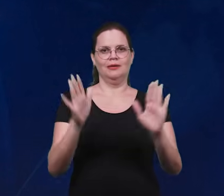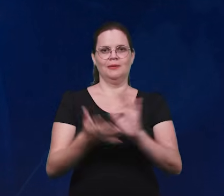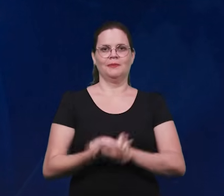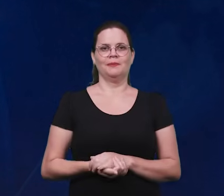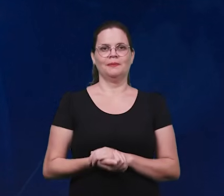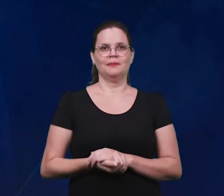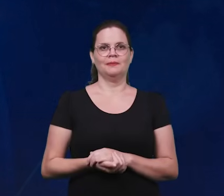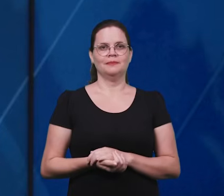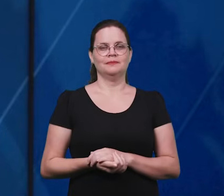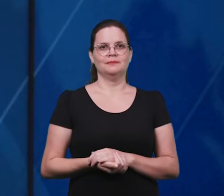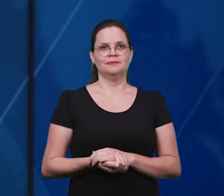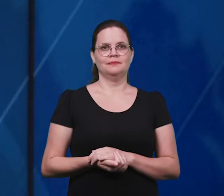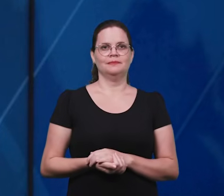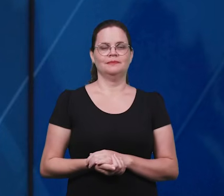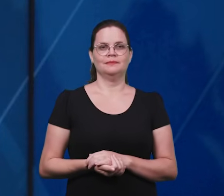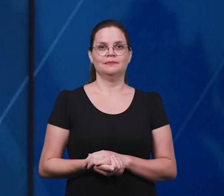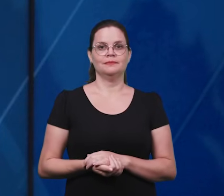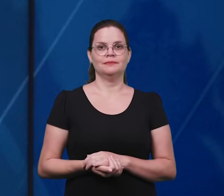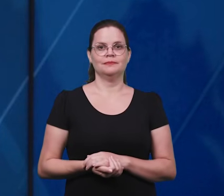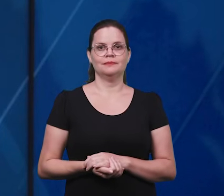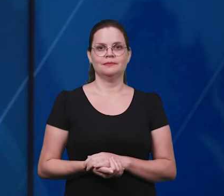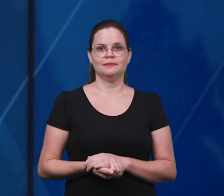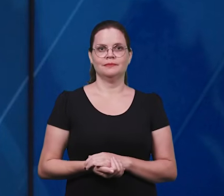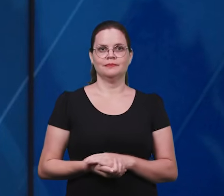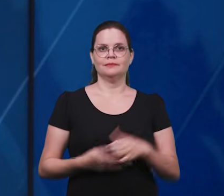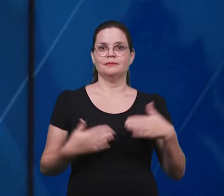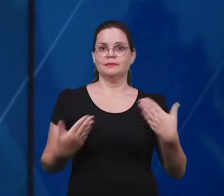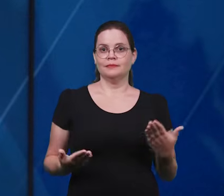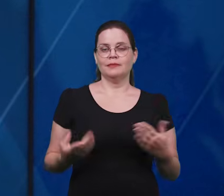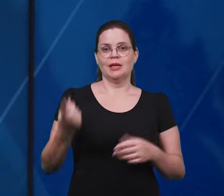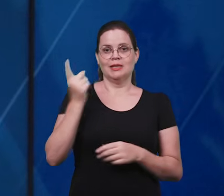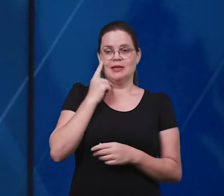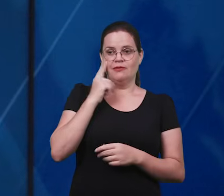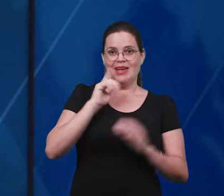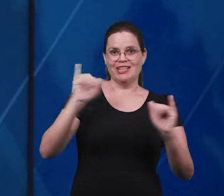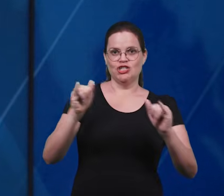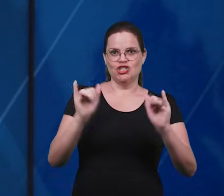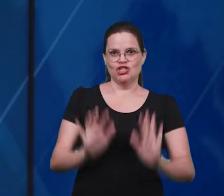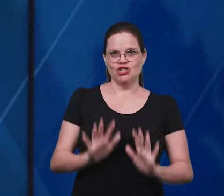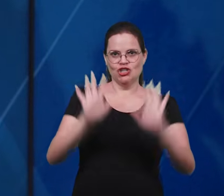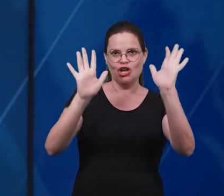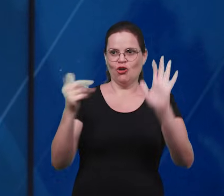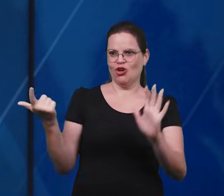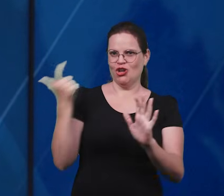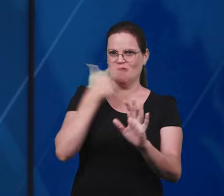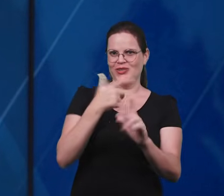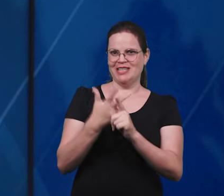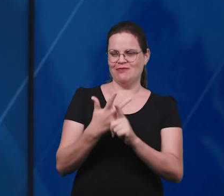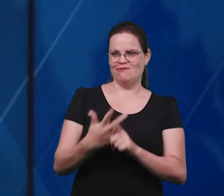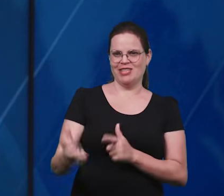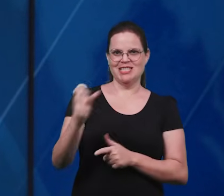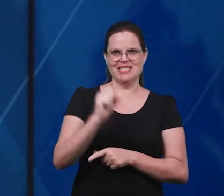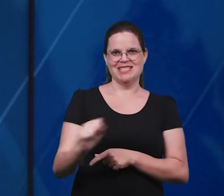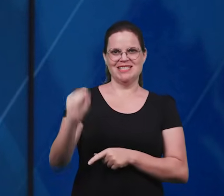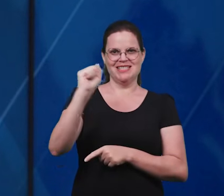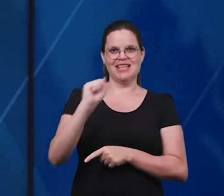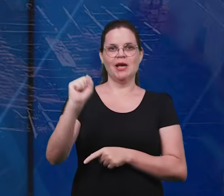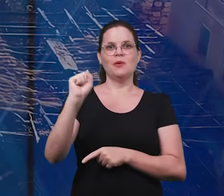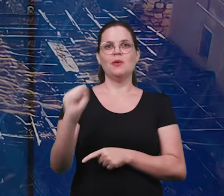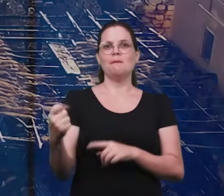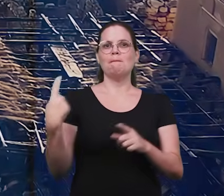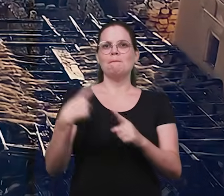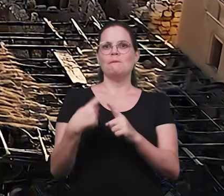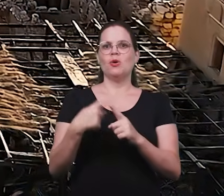neste mundo. A resistência rompida na conquista de Jericó foi marcada pelos altos